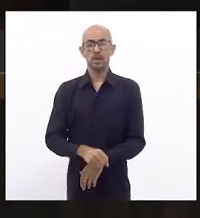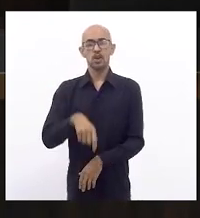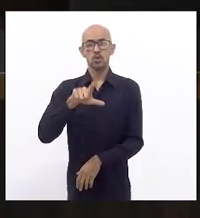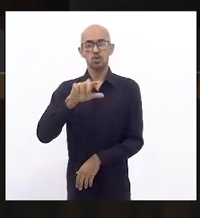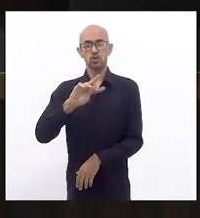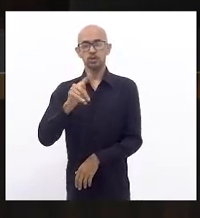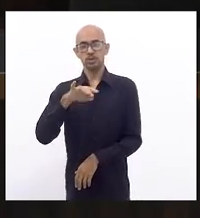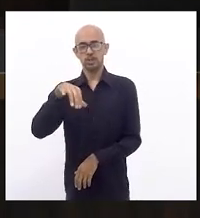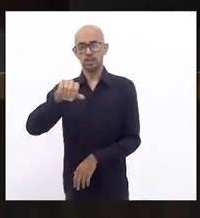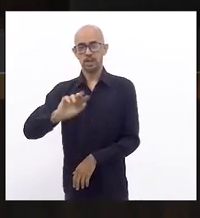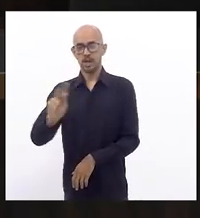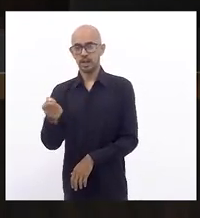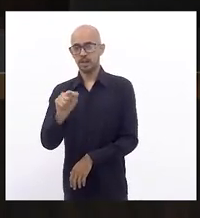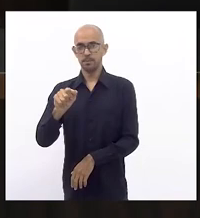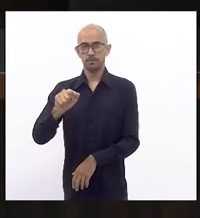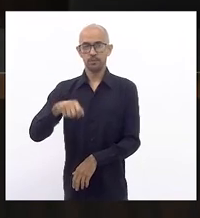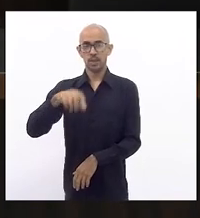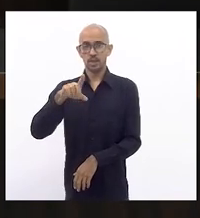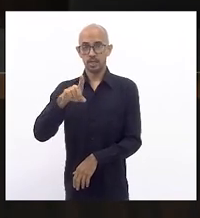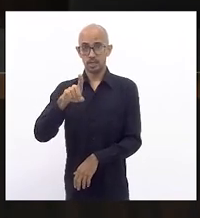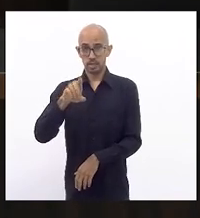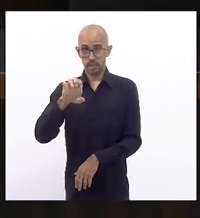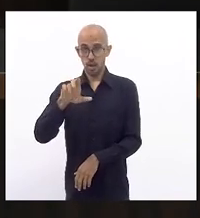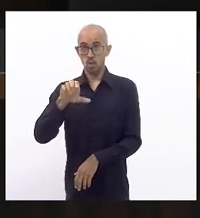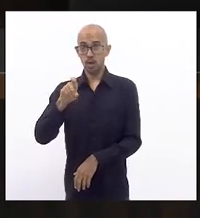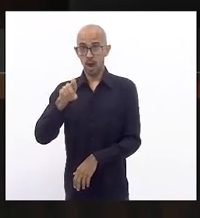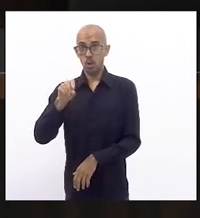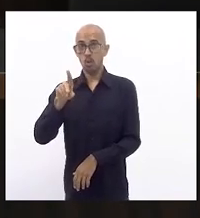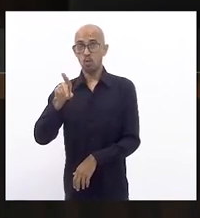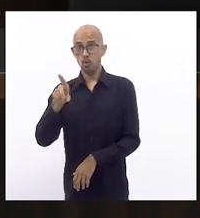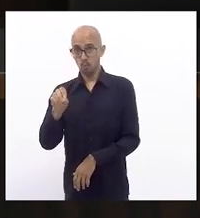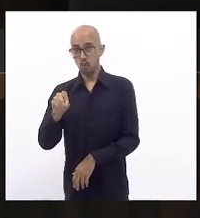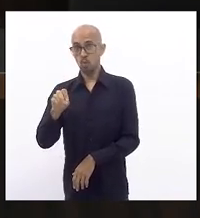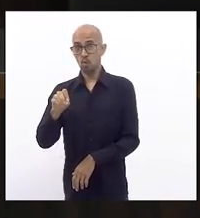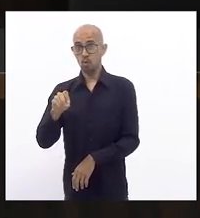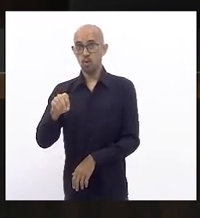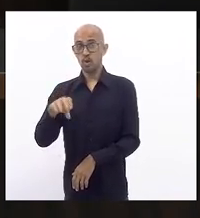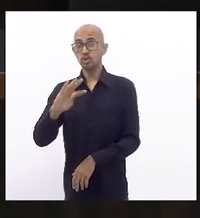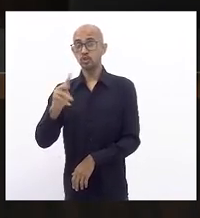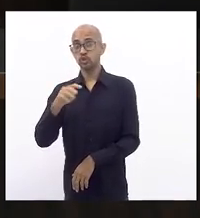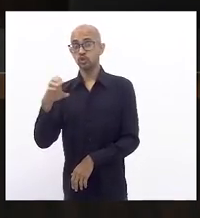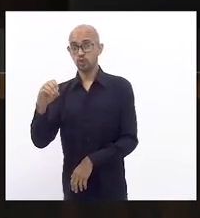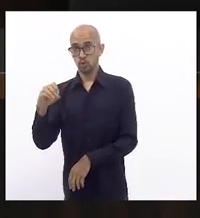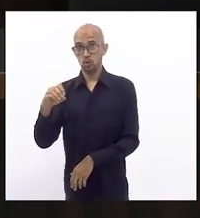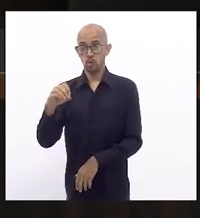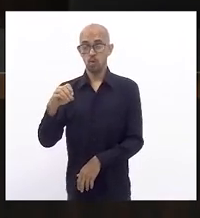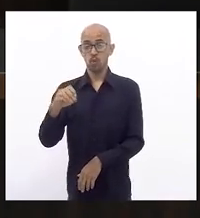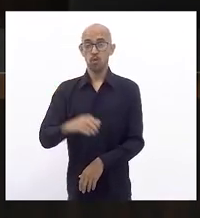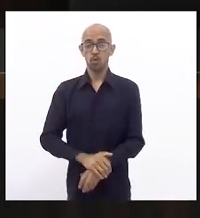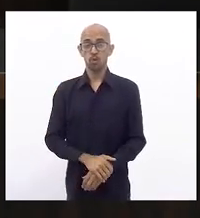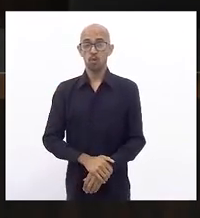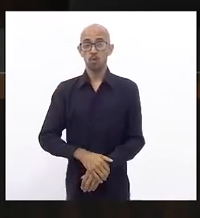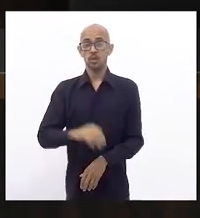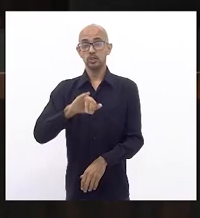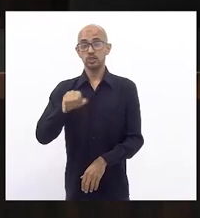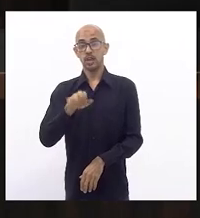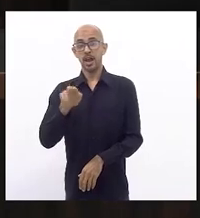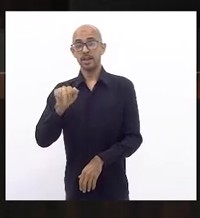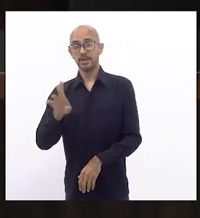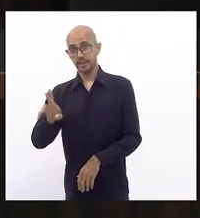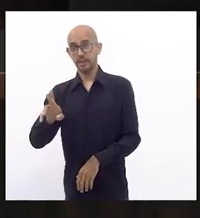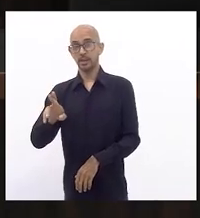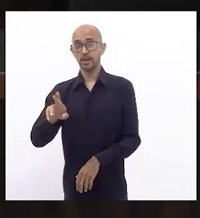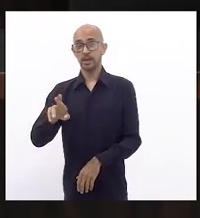Lucinha, deputado doutor Dalto, deputado Chico Machado, deputado Jair Bittencourt, deputada